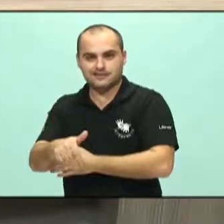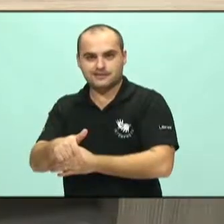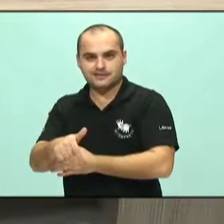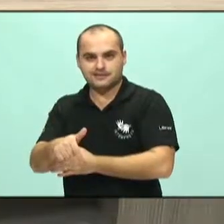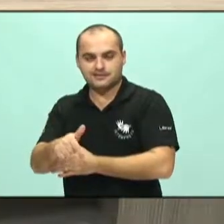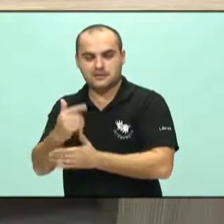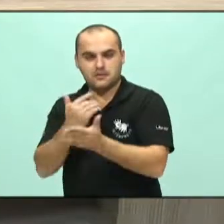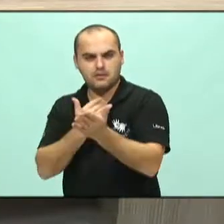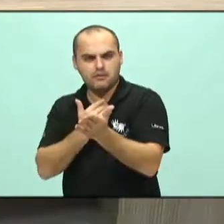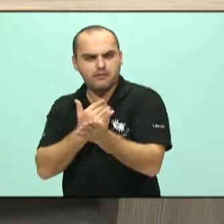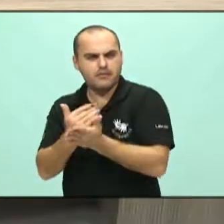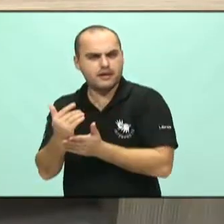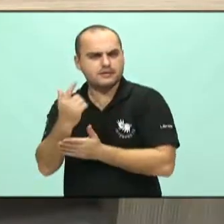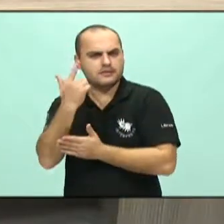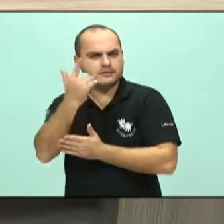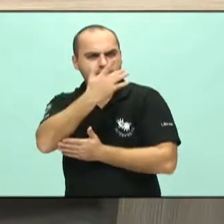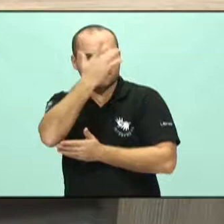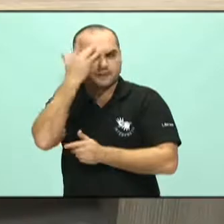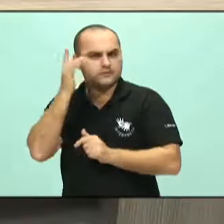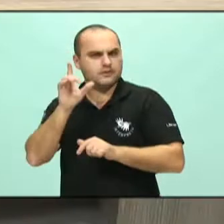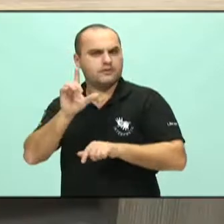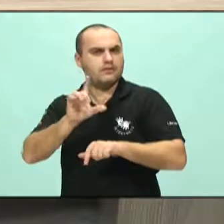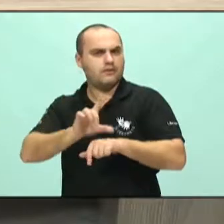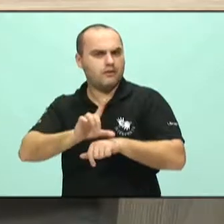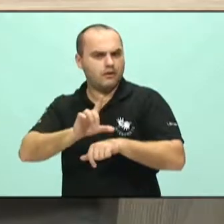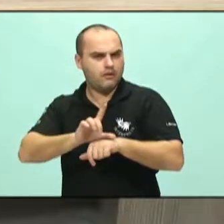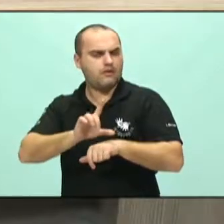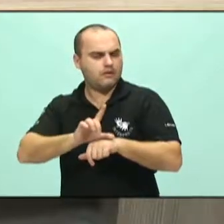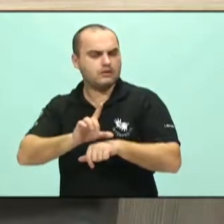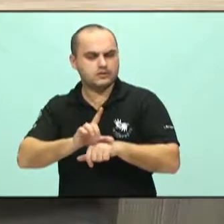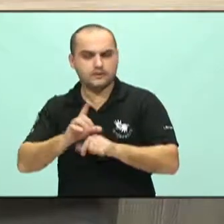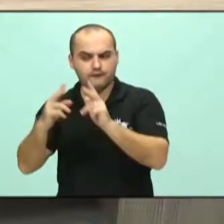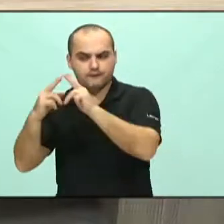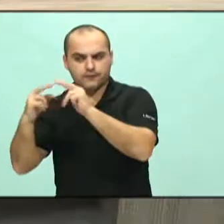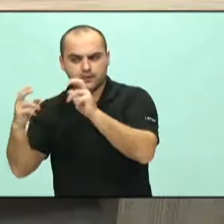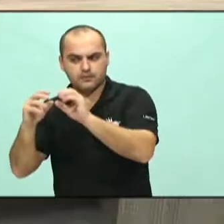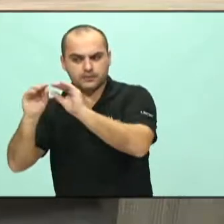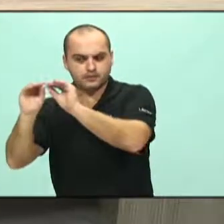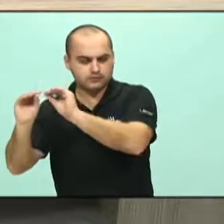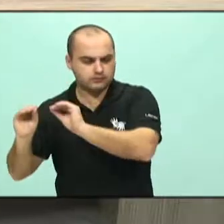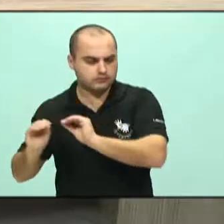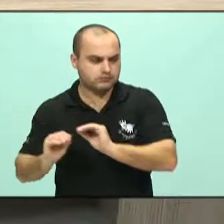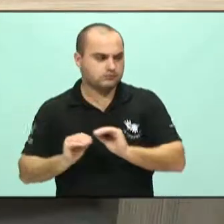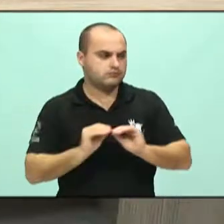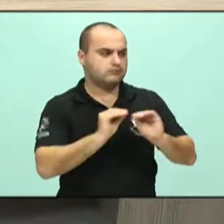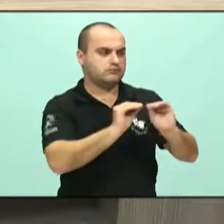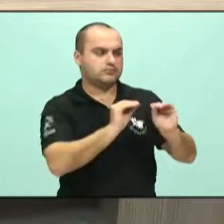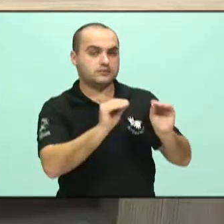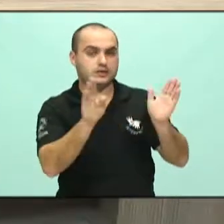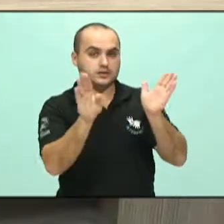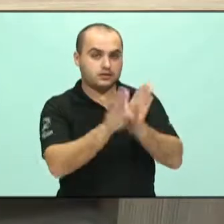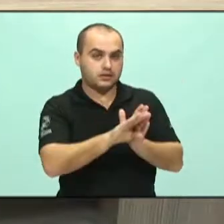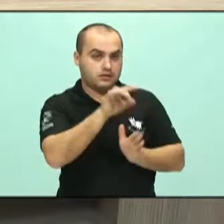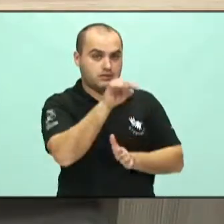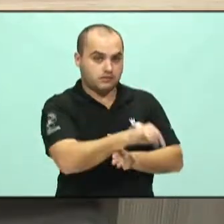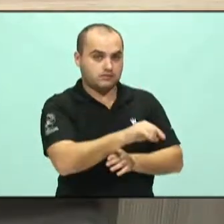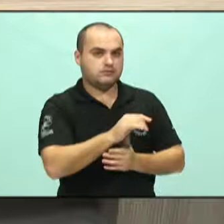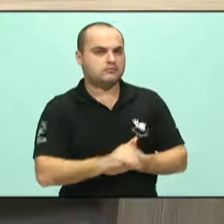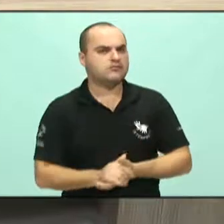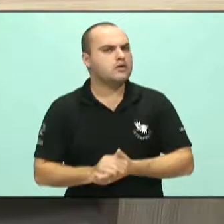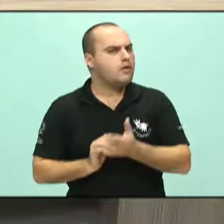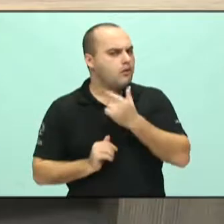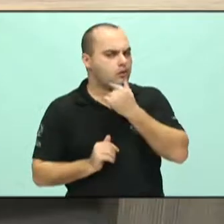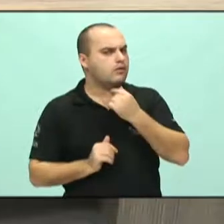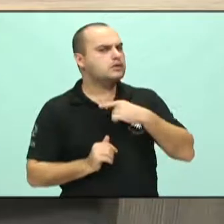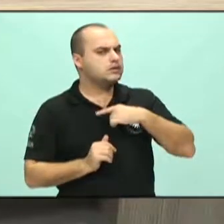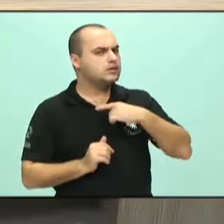um comerciante que se muda de Florianópolis para a Foz do Itajaí, um homem que tinha uma visão